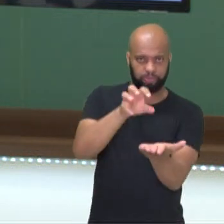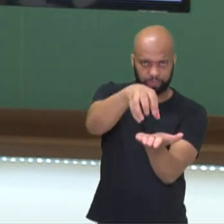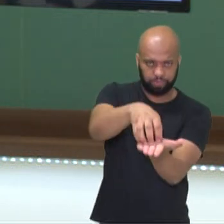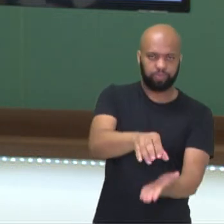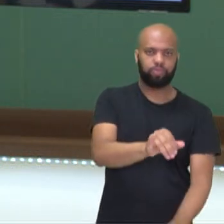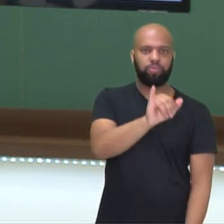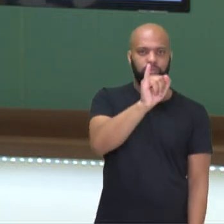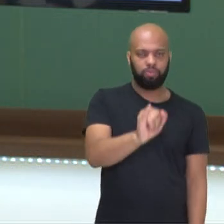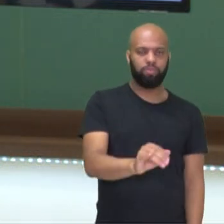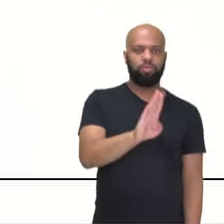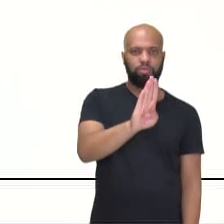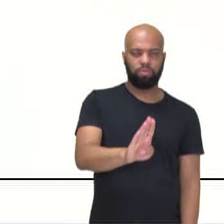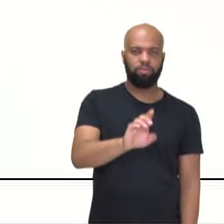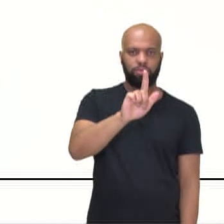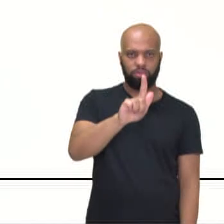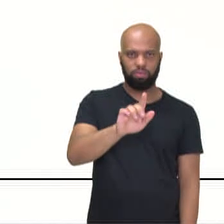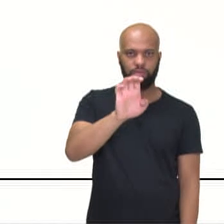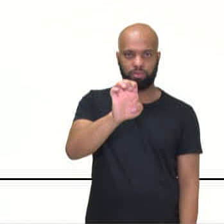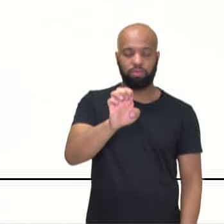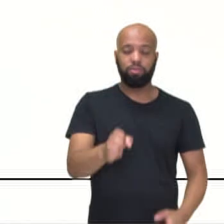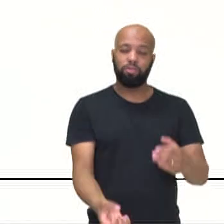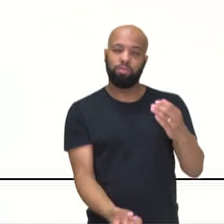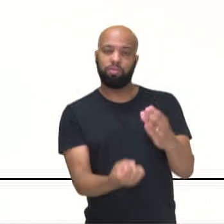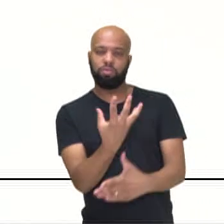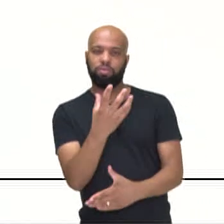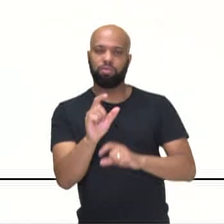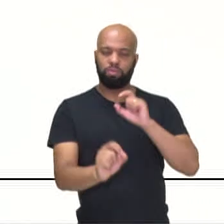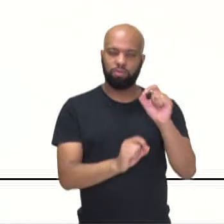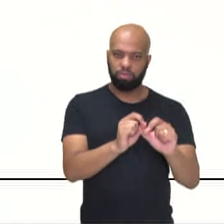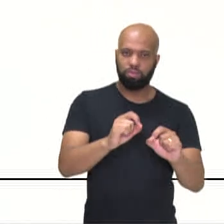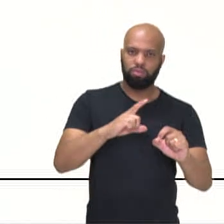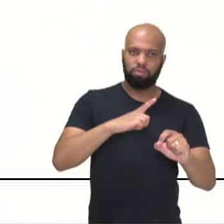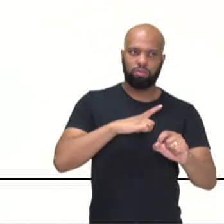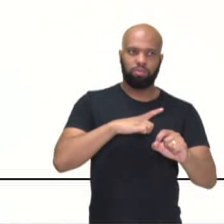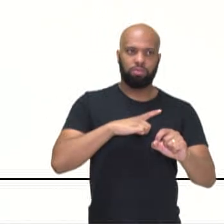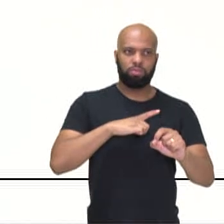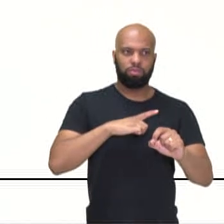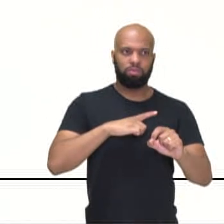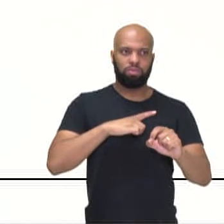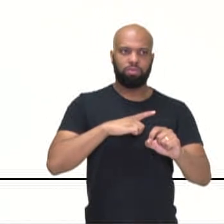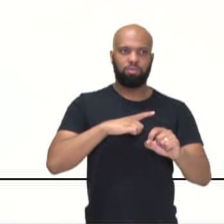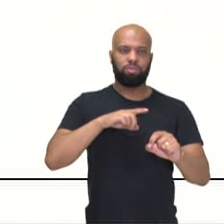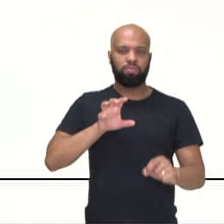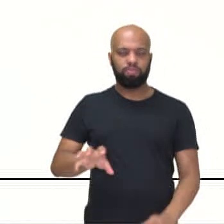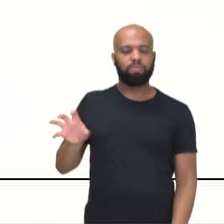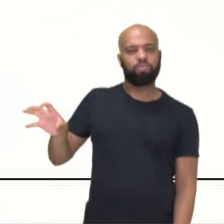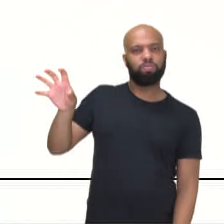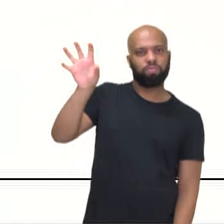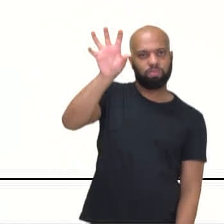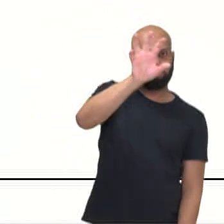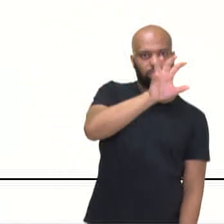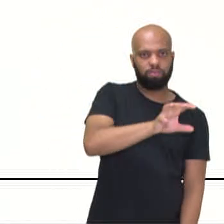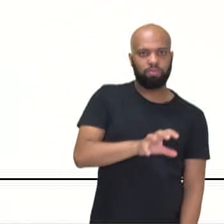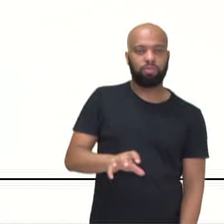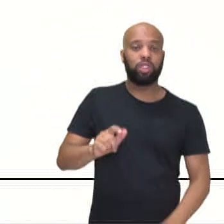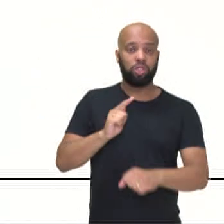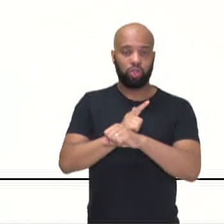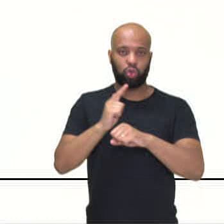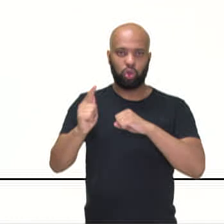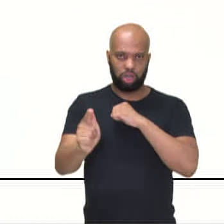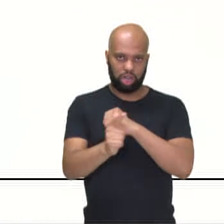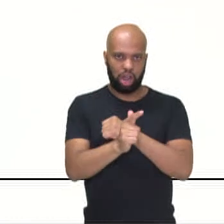IBGE criou a chamada divisão, as chamadas regiões